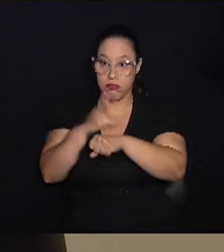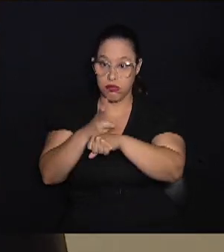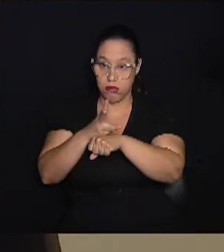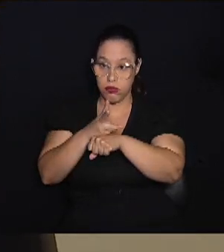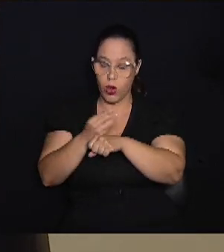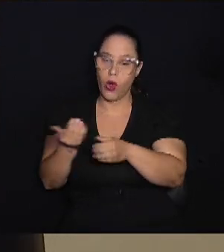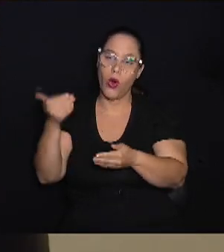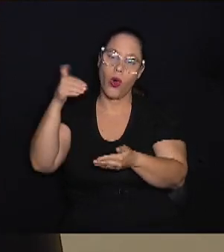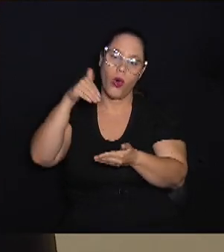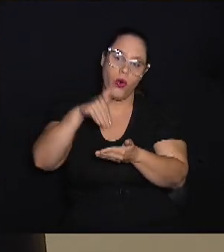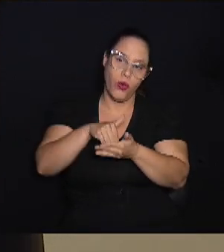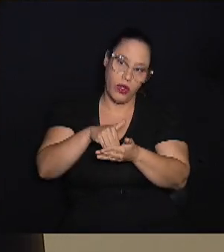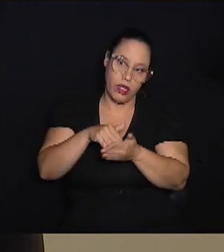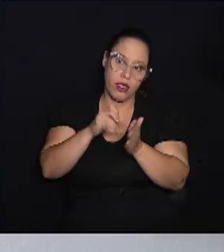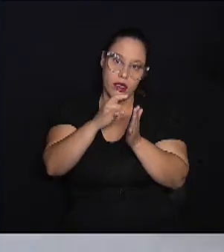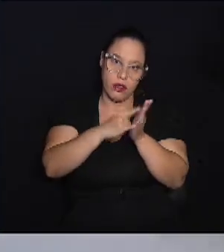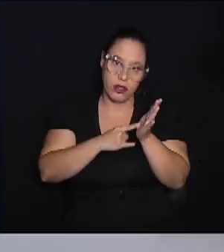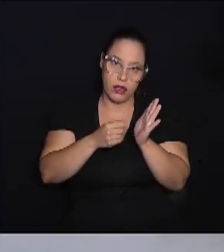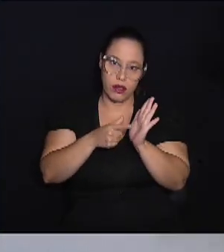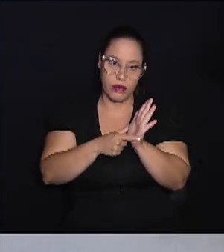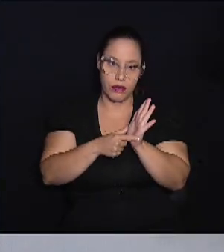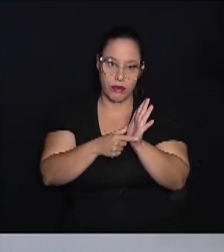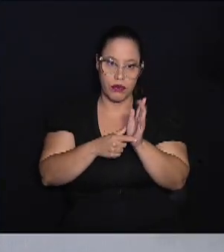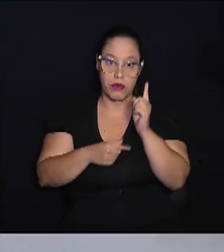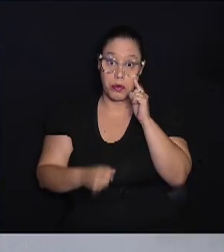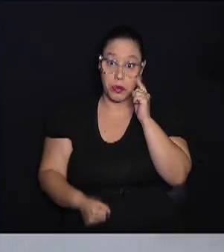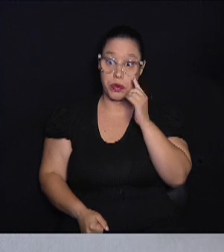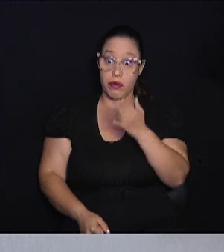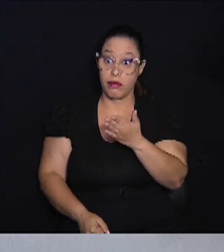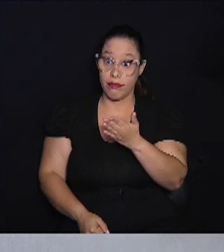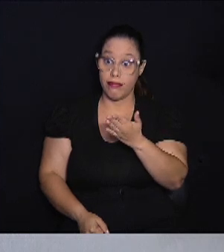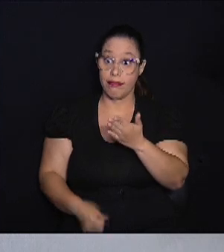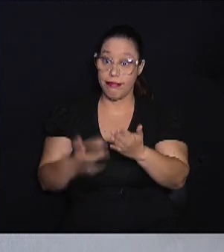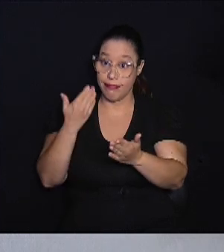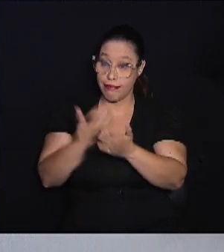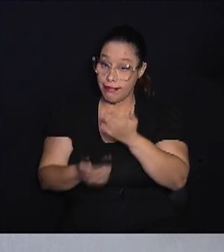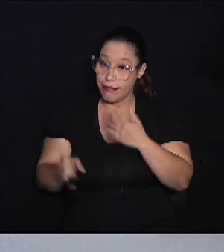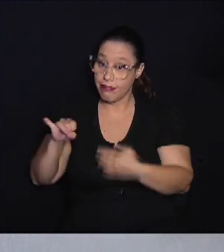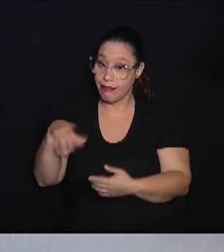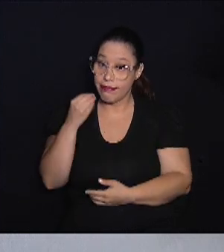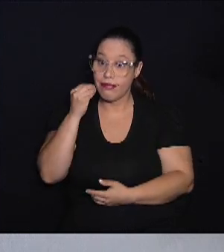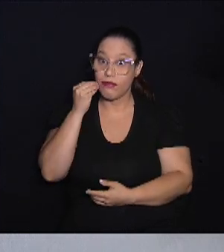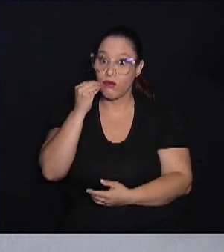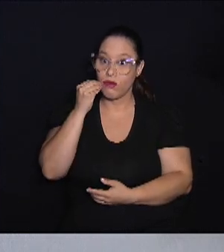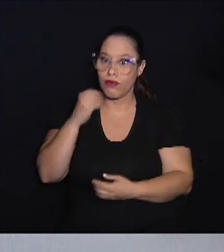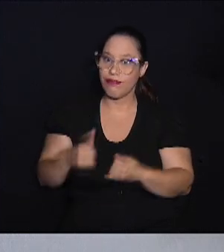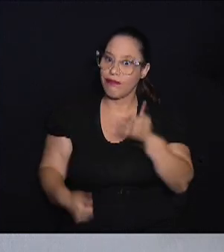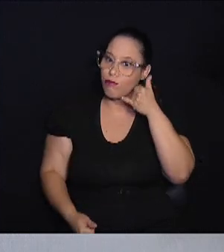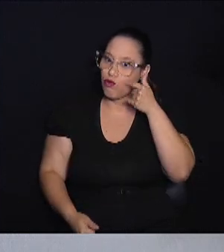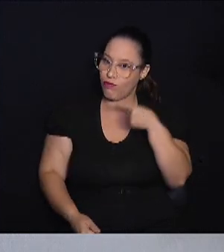até aqui para fazer sua própria inscrição. Para não perder essa oportunidade, anote o